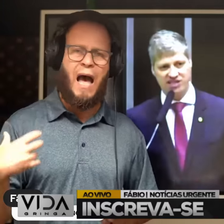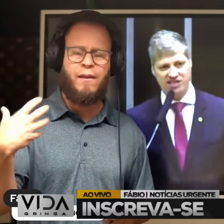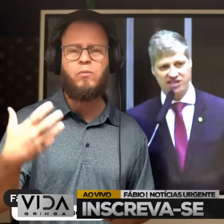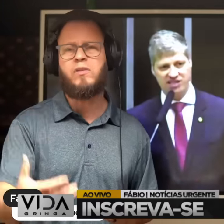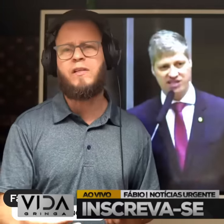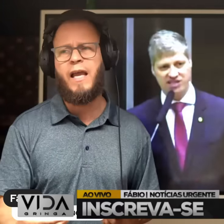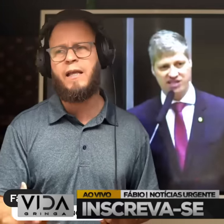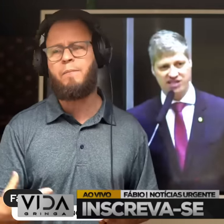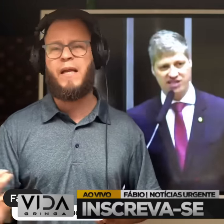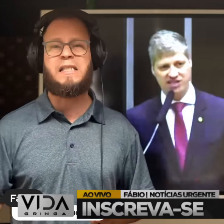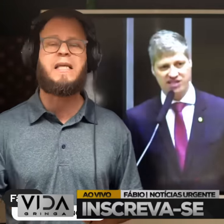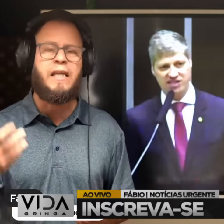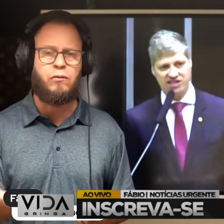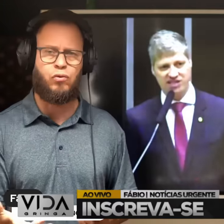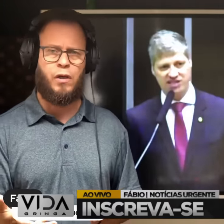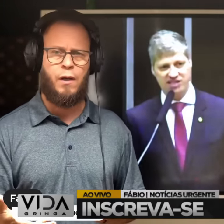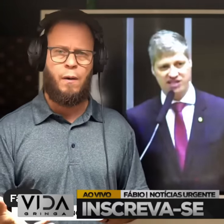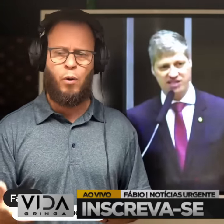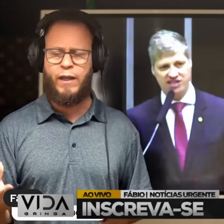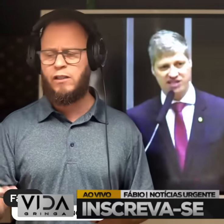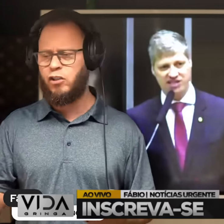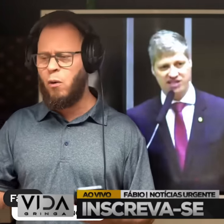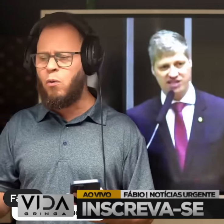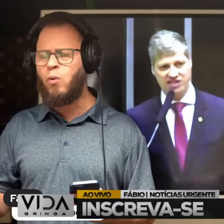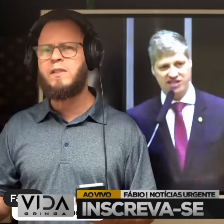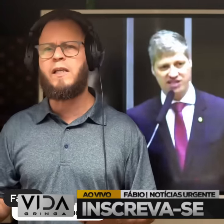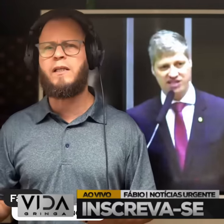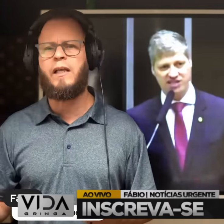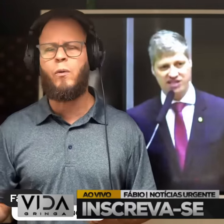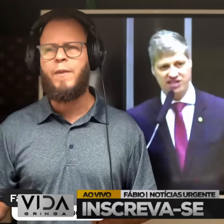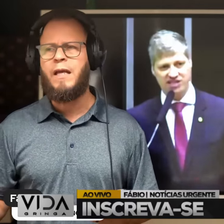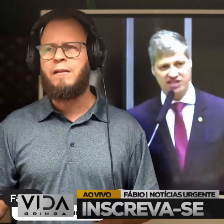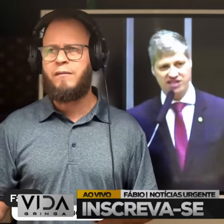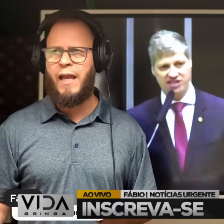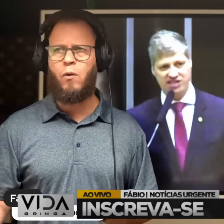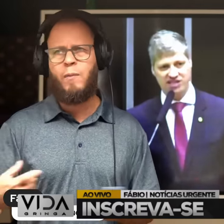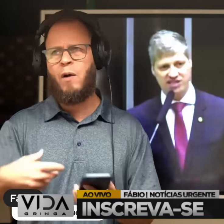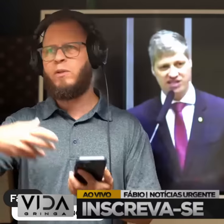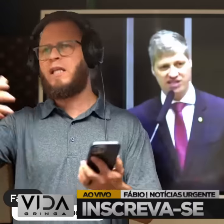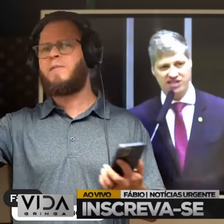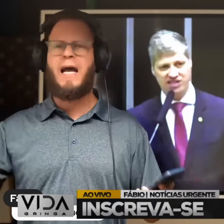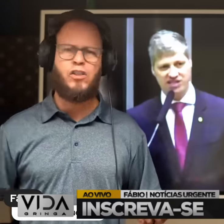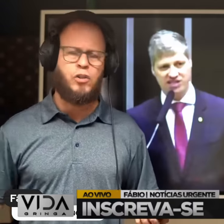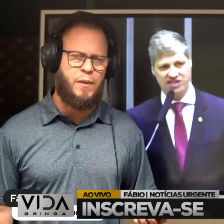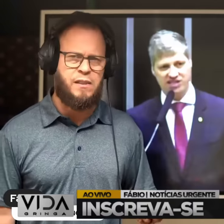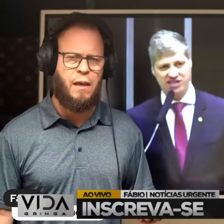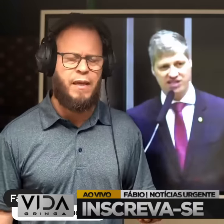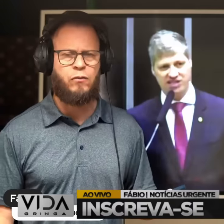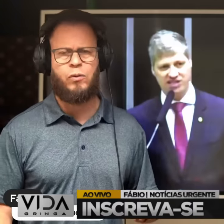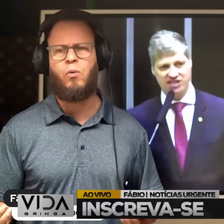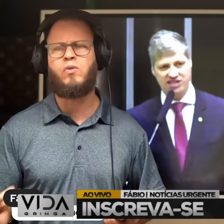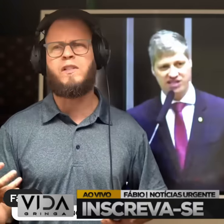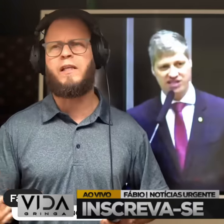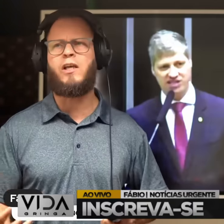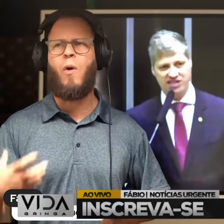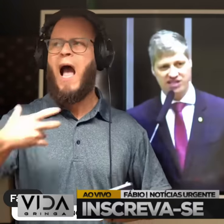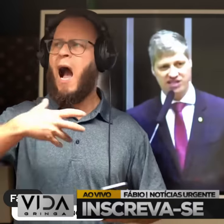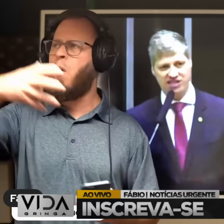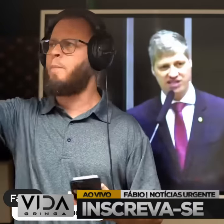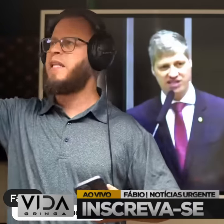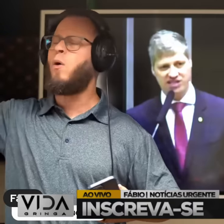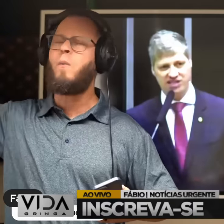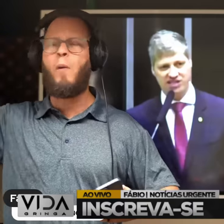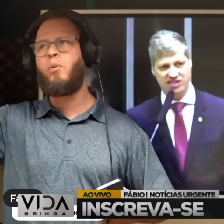a não serem perseguidos, porque eles não conseguiram ter uma unanimidade de pensamento, não conseguiram